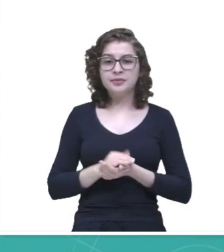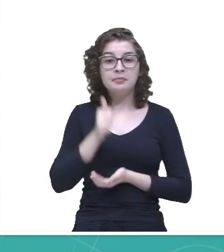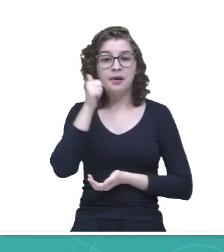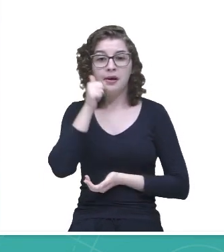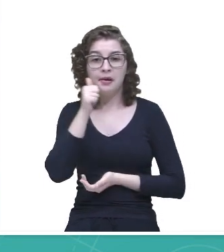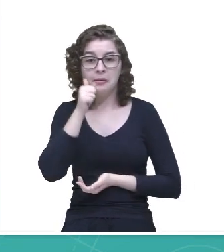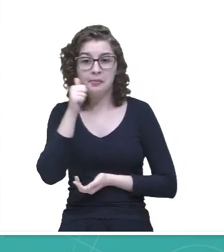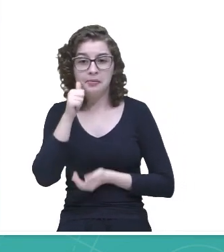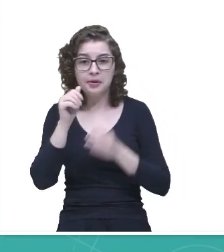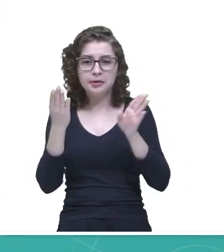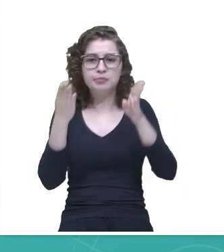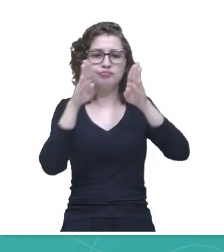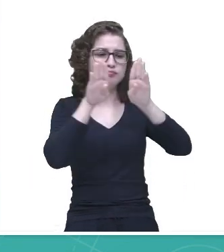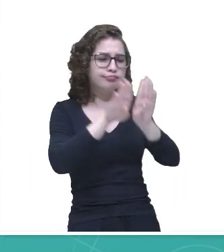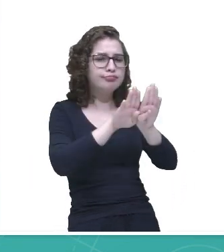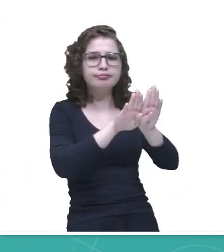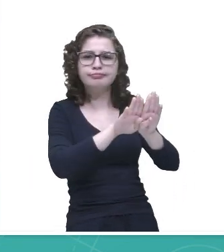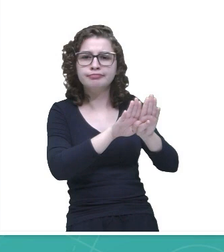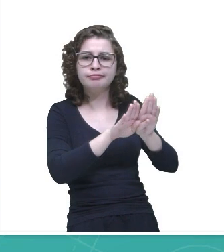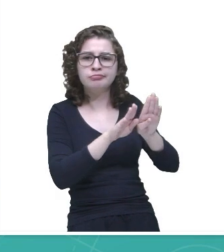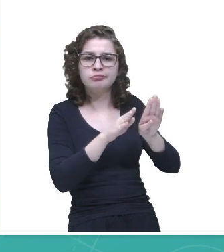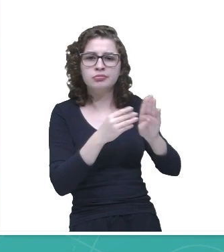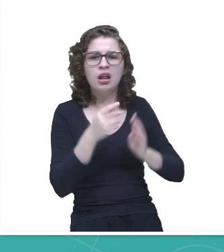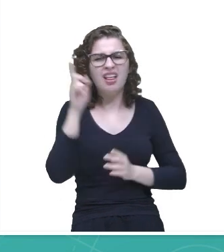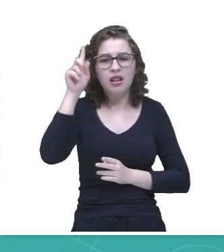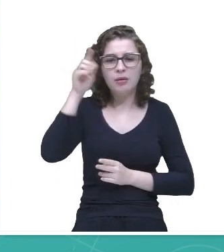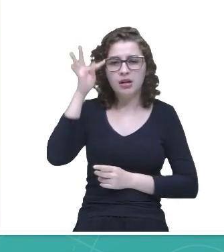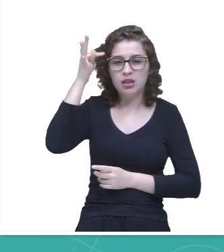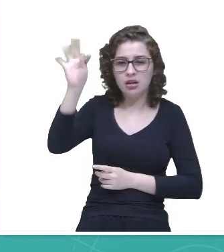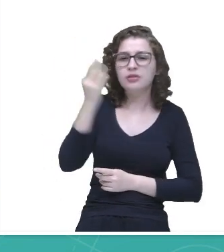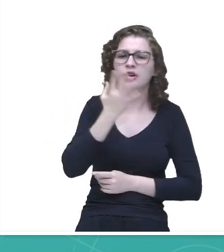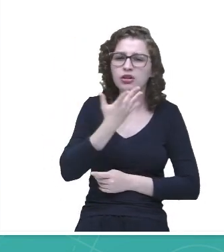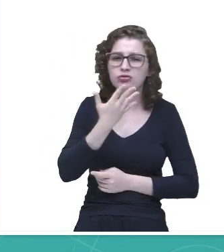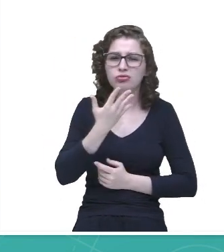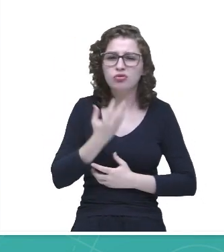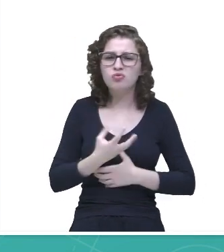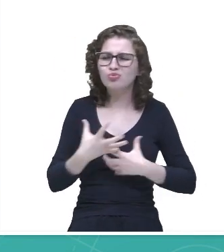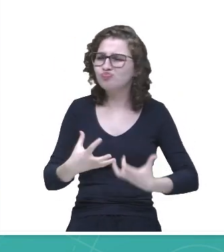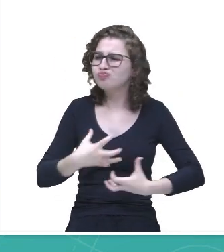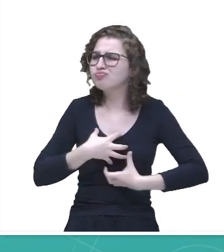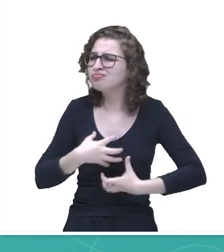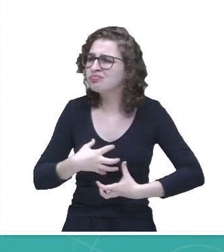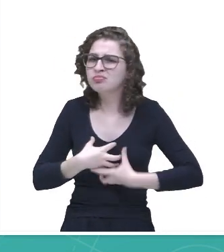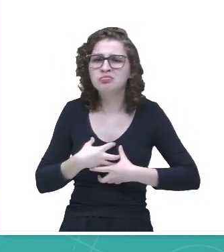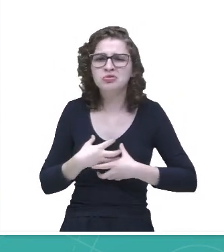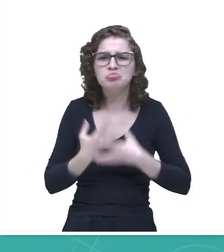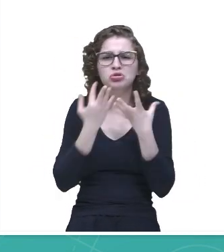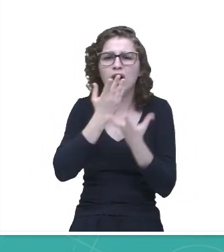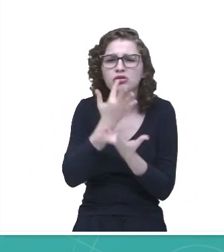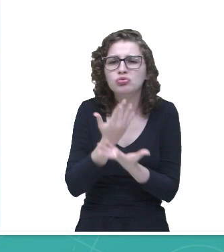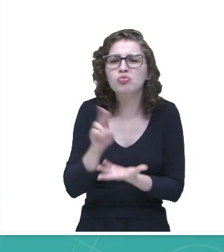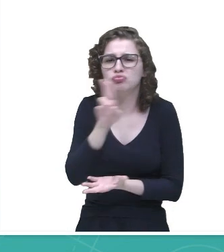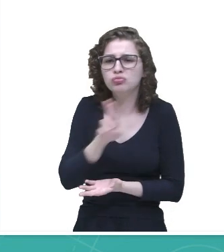alegre? Se nós formos trabalhar a questão da teoria das cores, quais são as sensações, quais foram as cores que foram